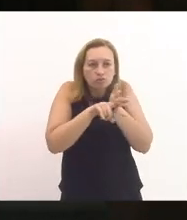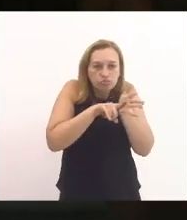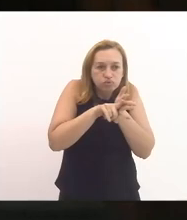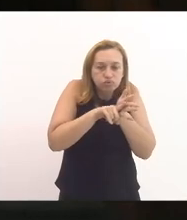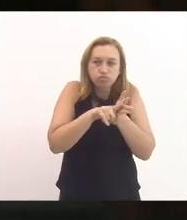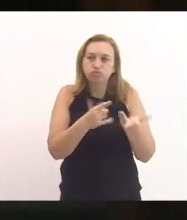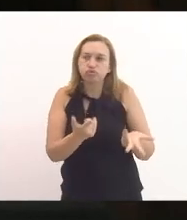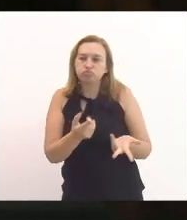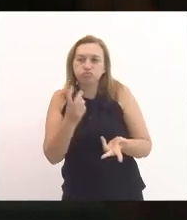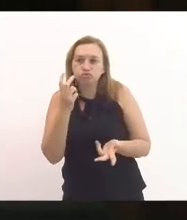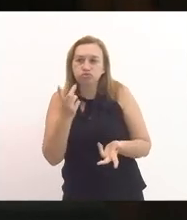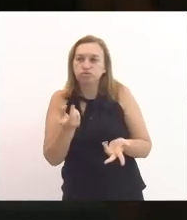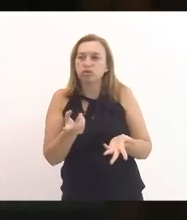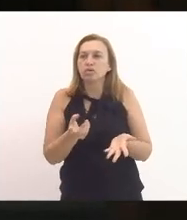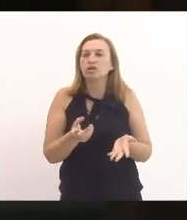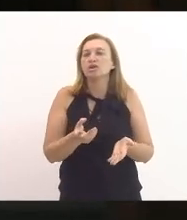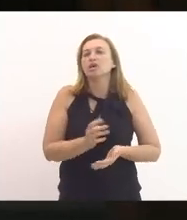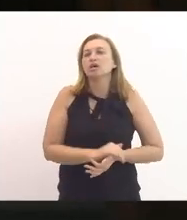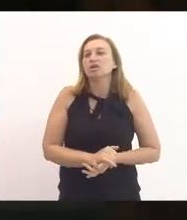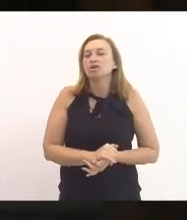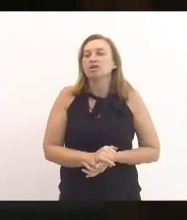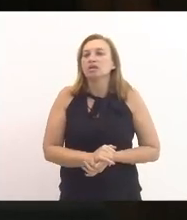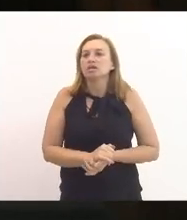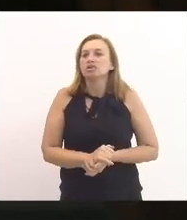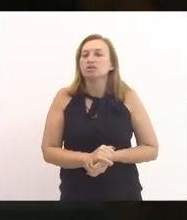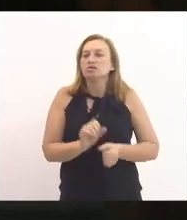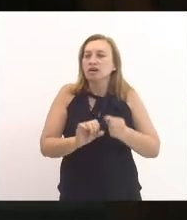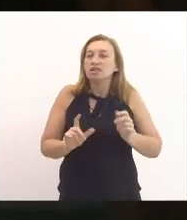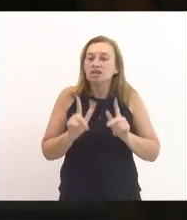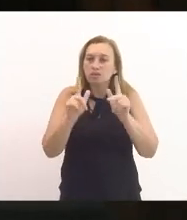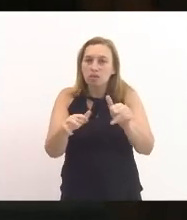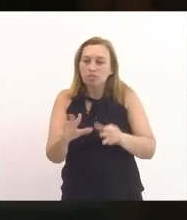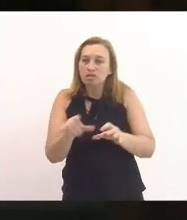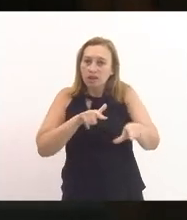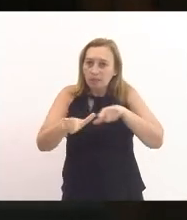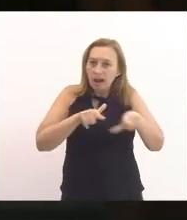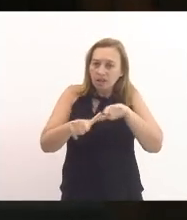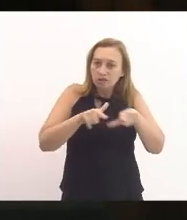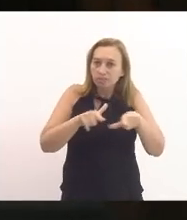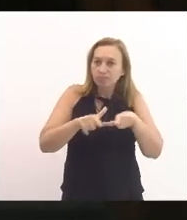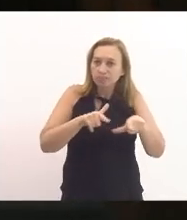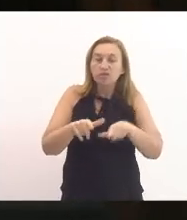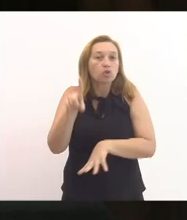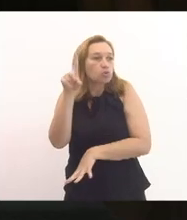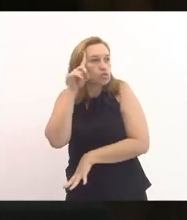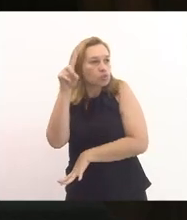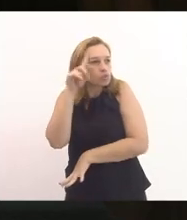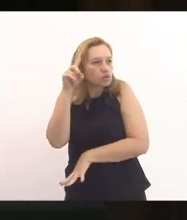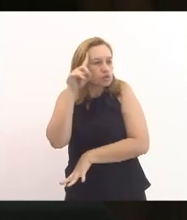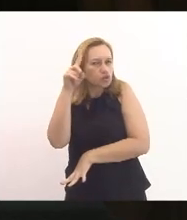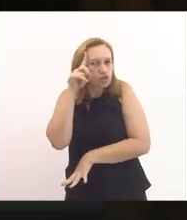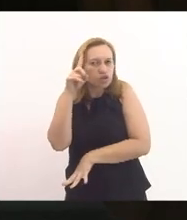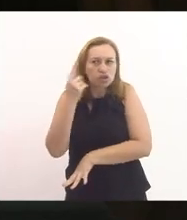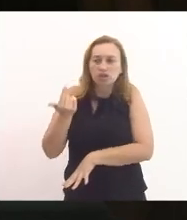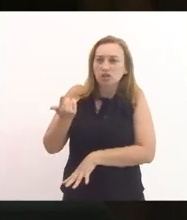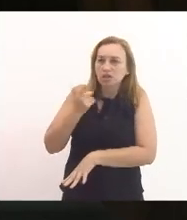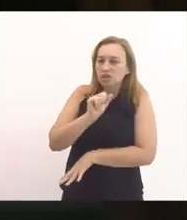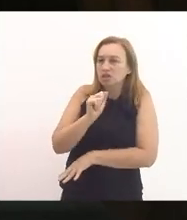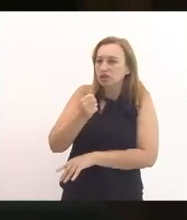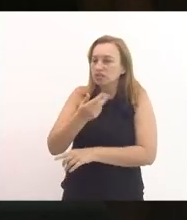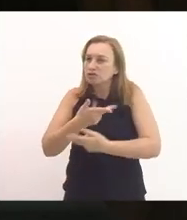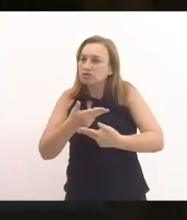de cartório policial investigadores policiais que fazem o mesmo serviço é isso no dia a dia inclusive ganhando